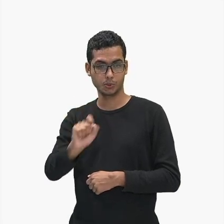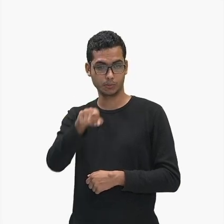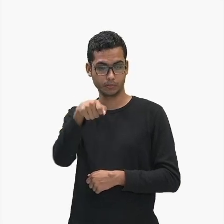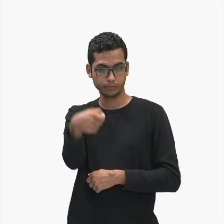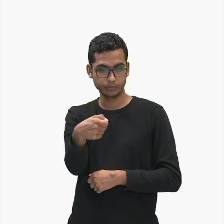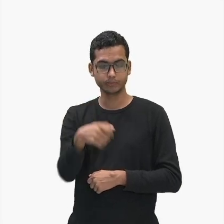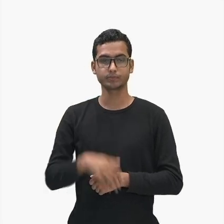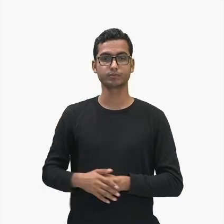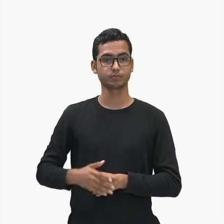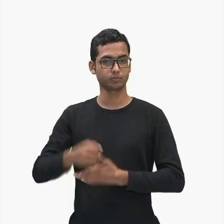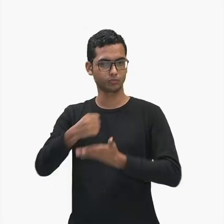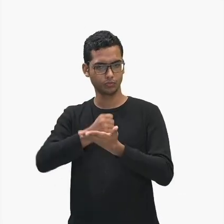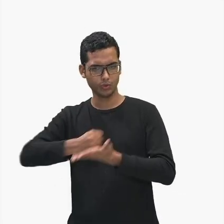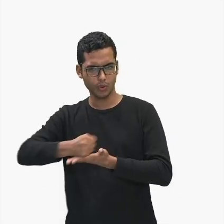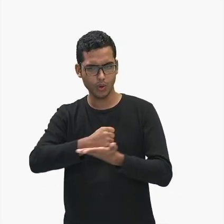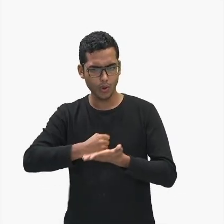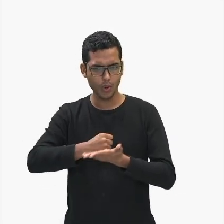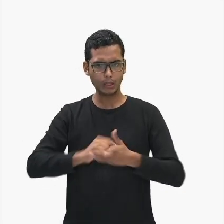ele